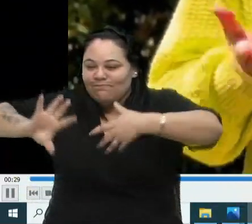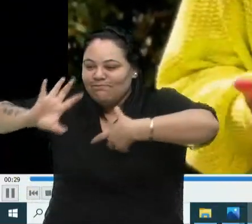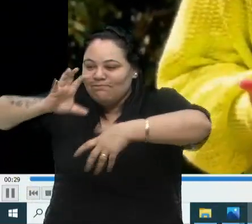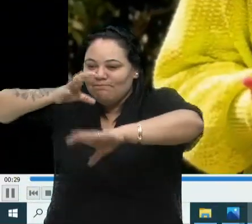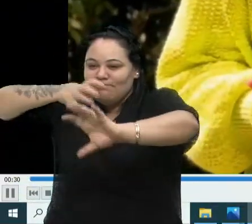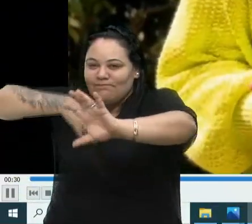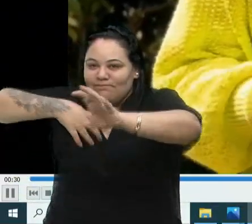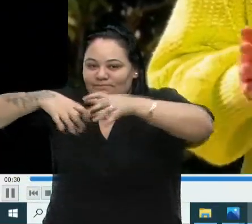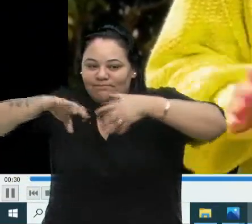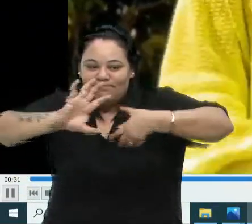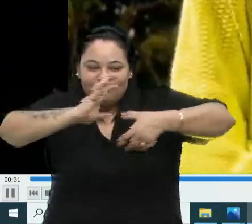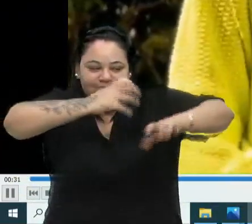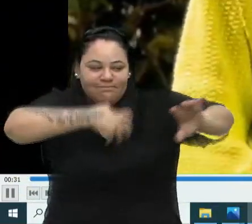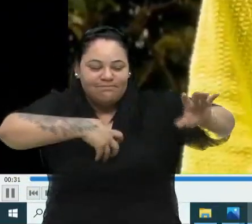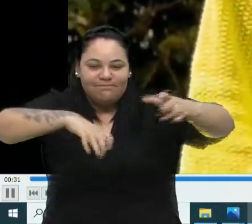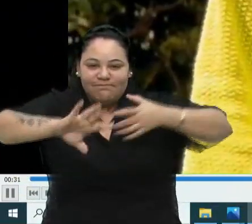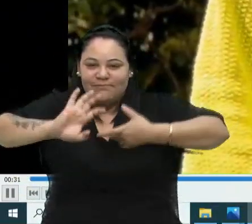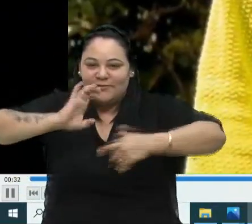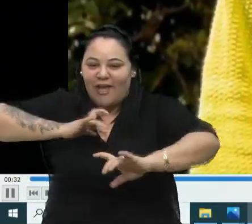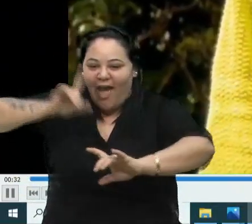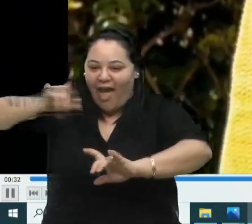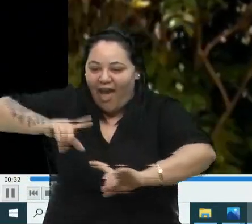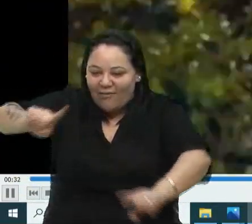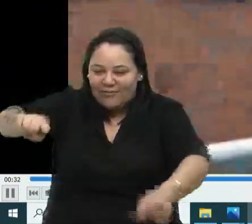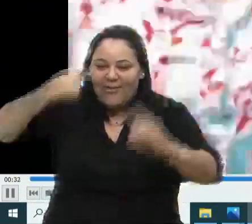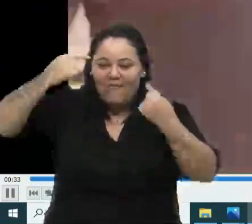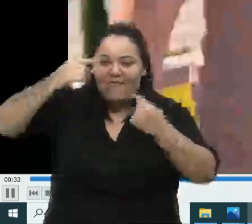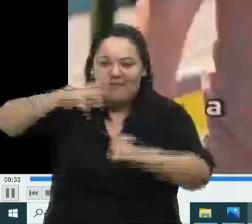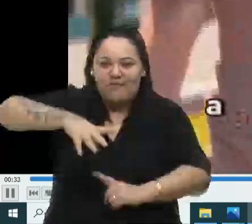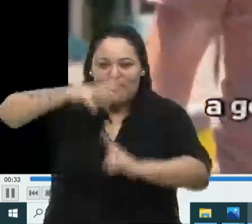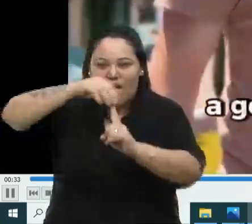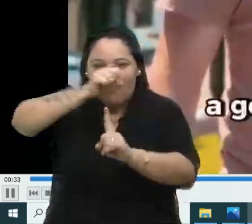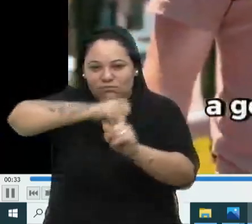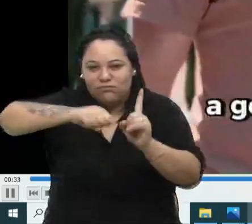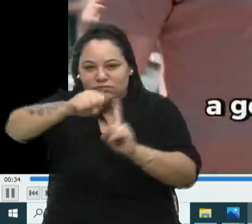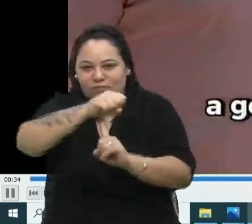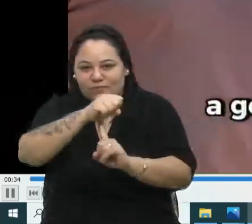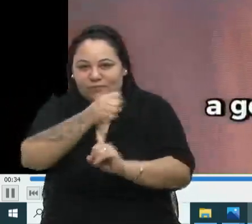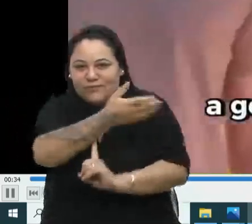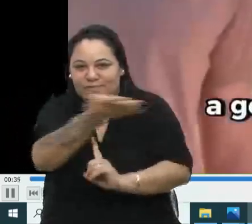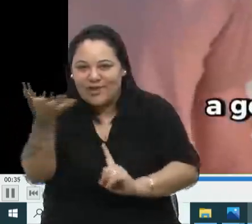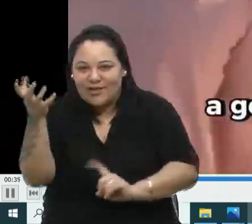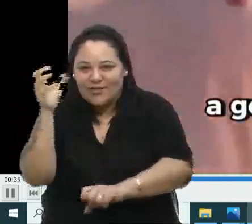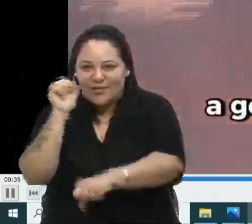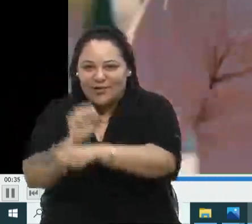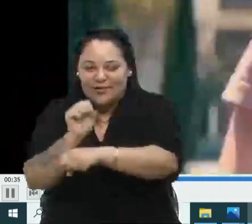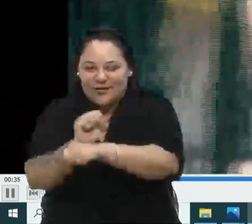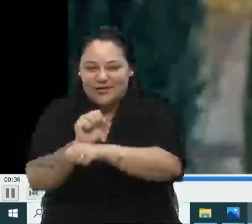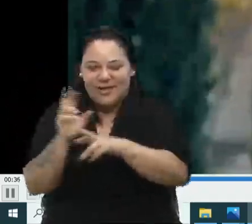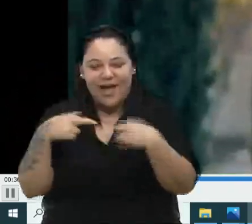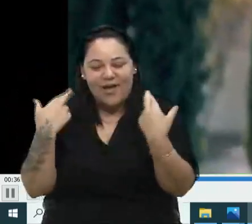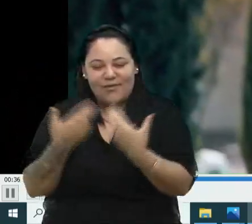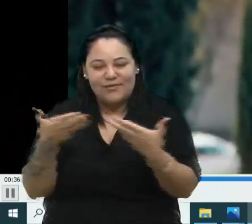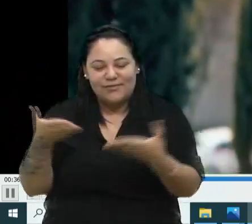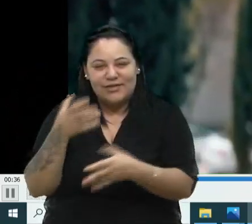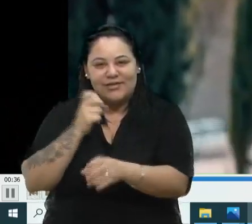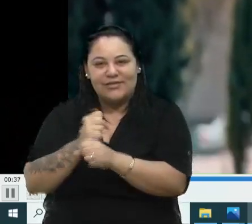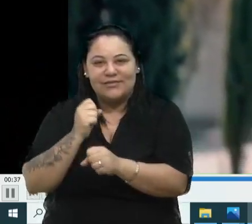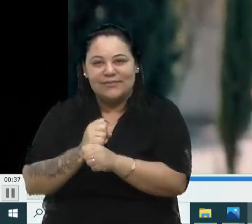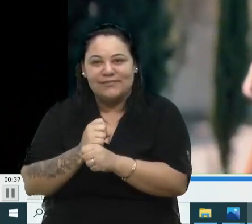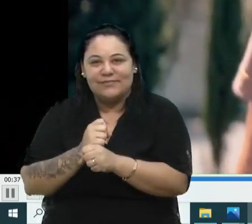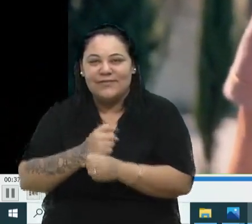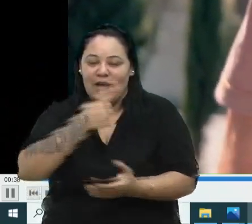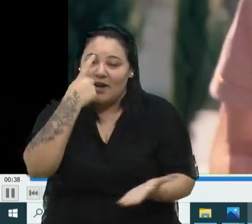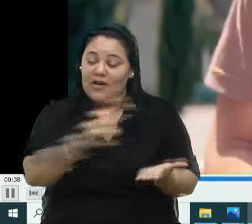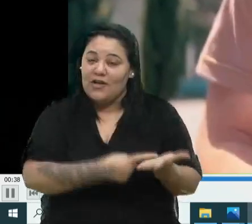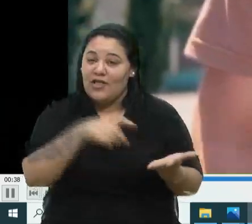por outro ângulo é o desafio da nossa sociedade. A gente espera você para o último fórum desse ano. Já anota aí na agenda, é dia 9